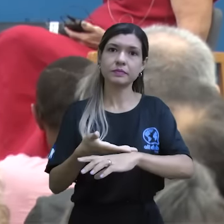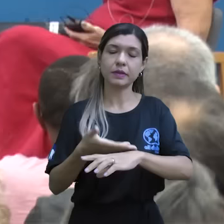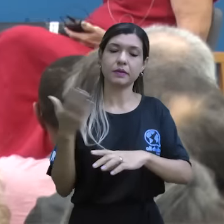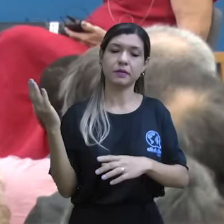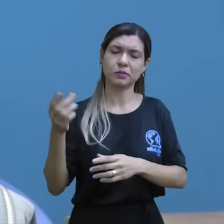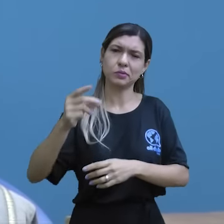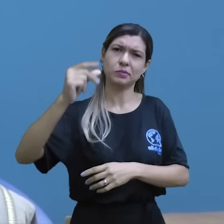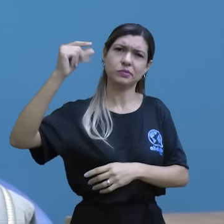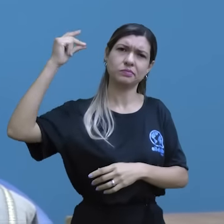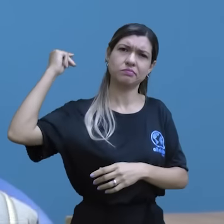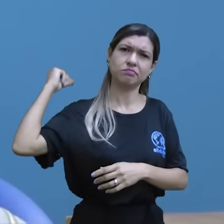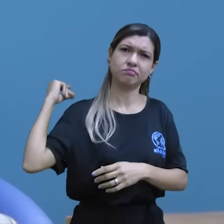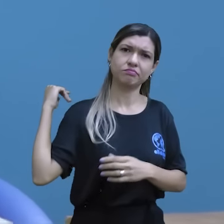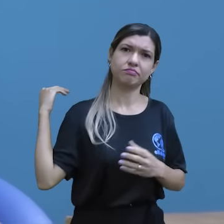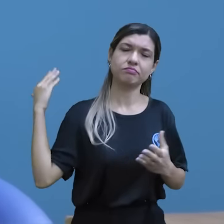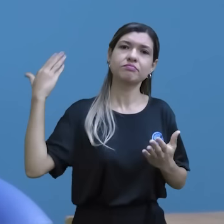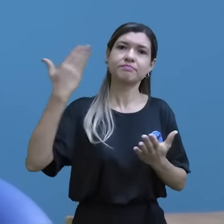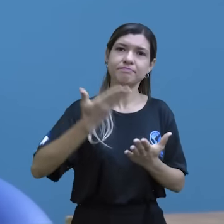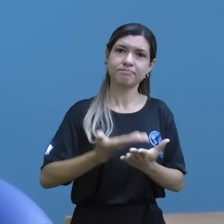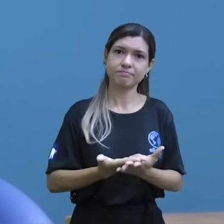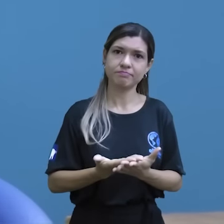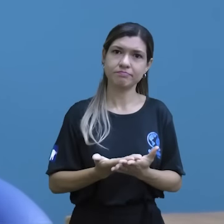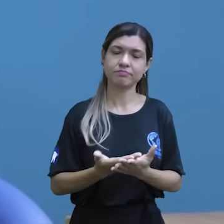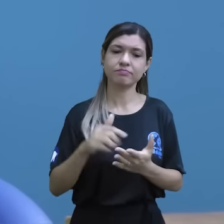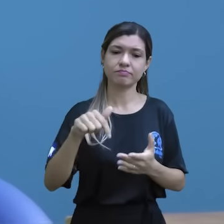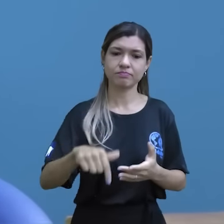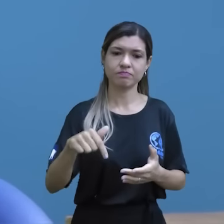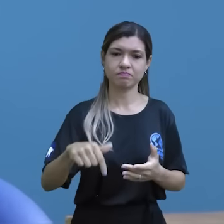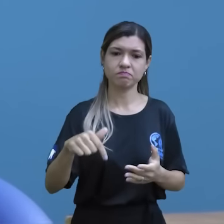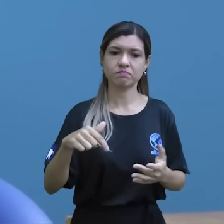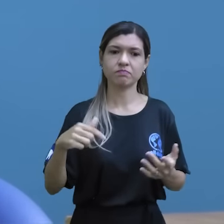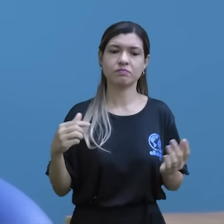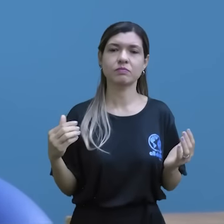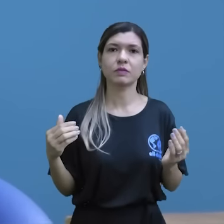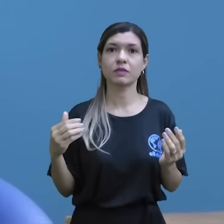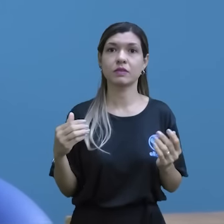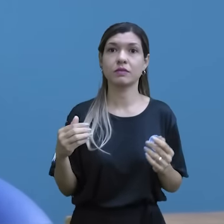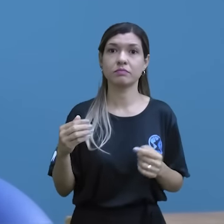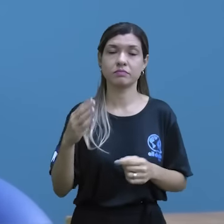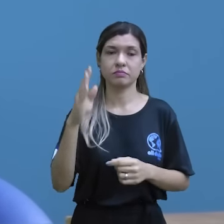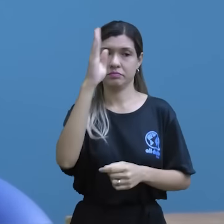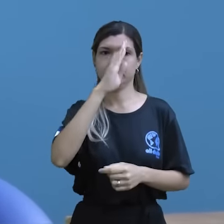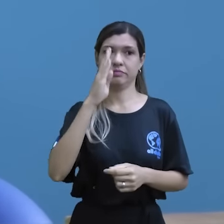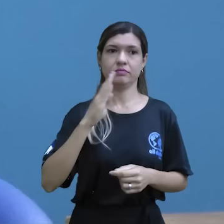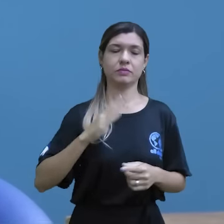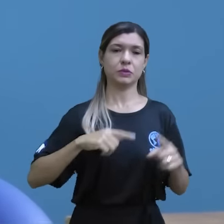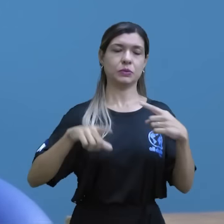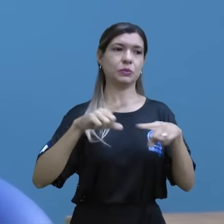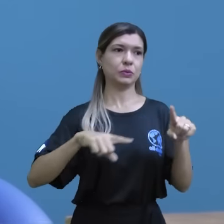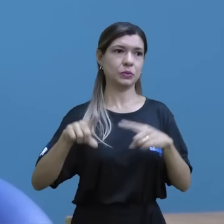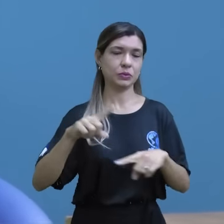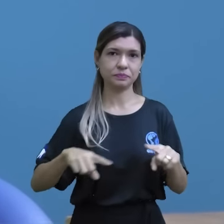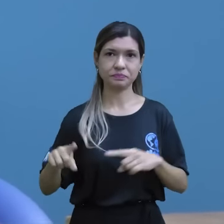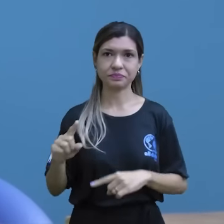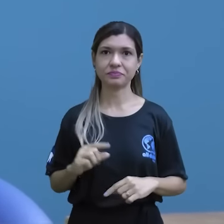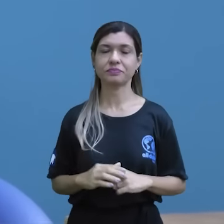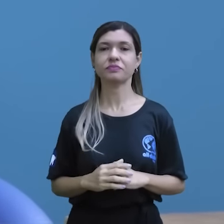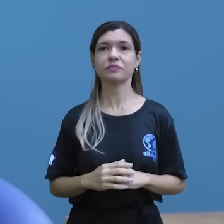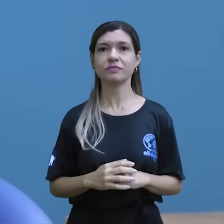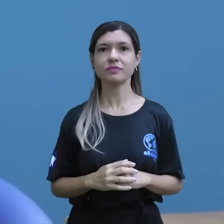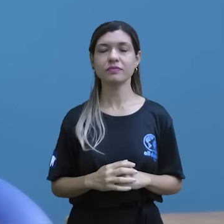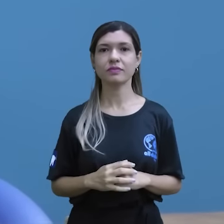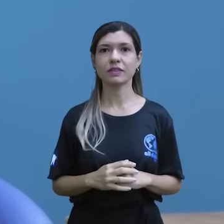um curso, ainda tenho, na Universidade de São Paulo, que se chamava História do Pensamento Brasileiro, num momento em que a